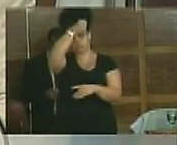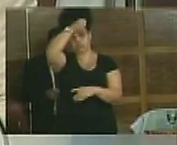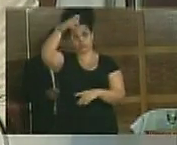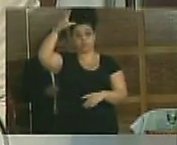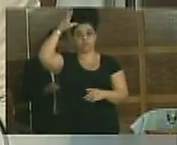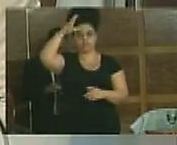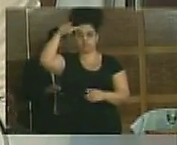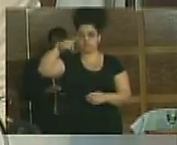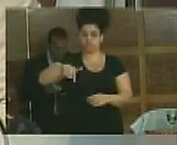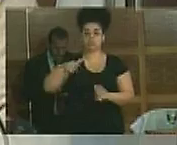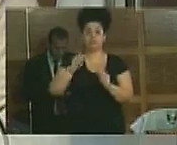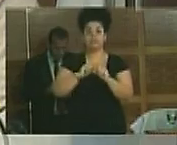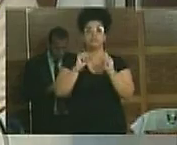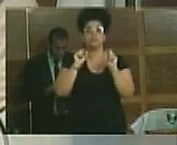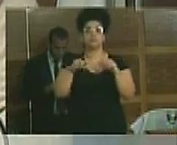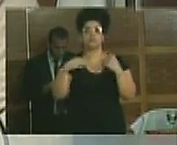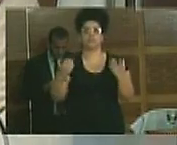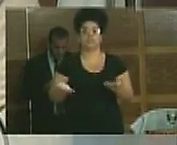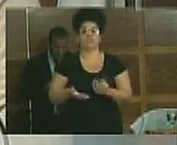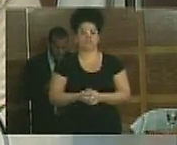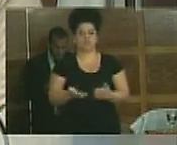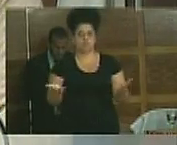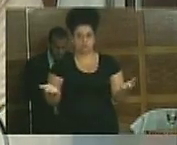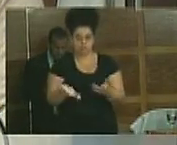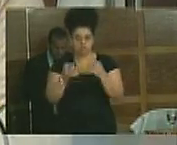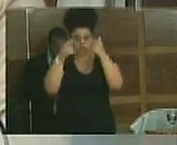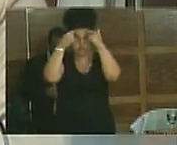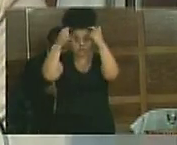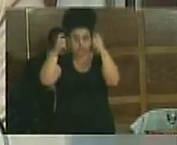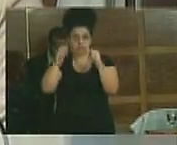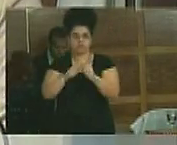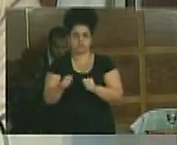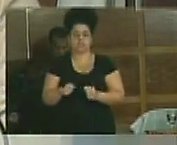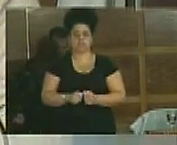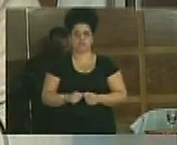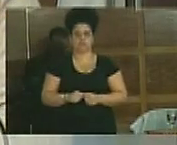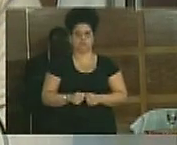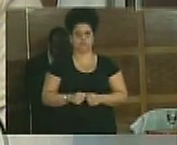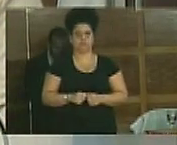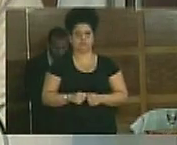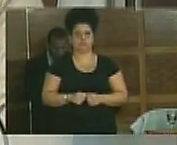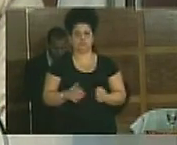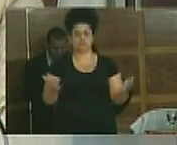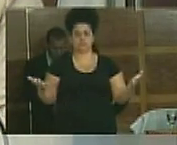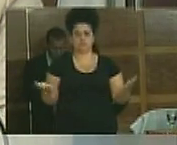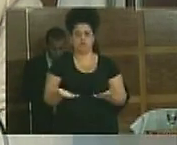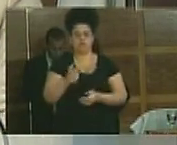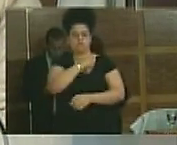que está sendo feito? Né? A violência hoje está desse jeito. Hoje,